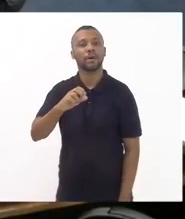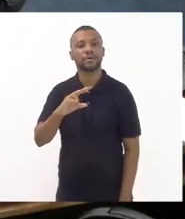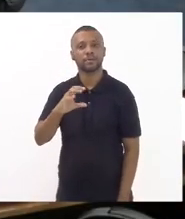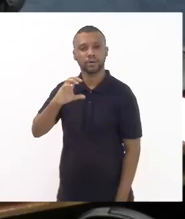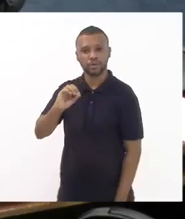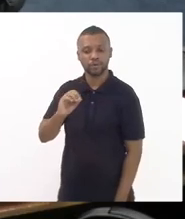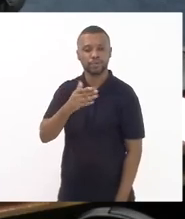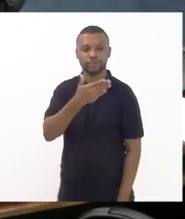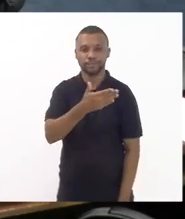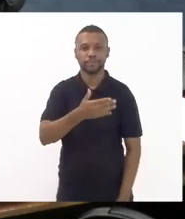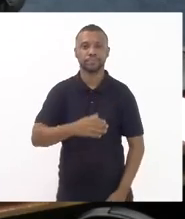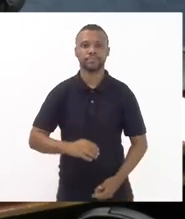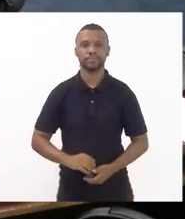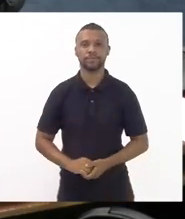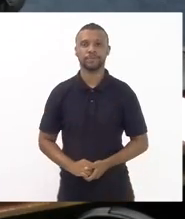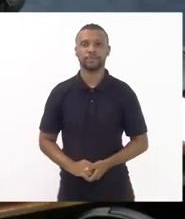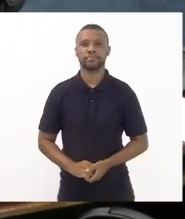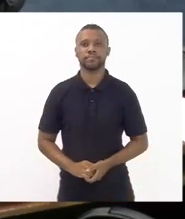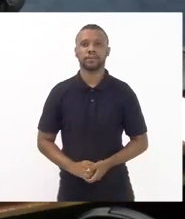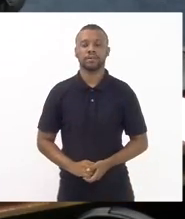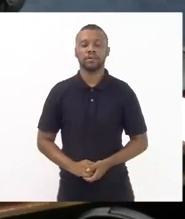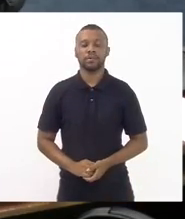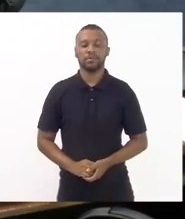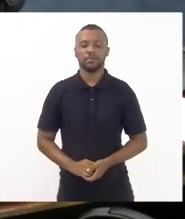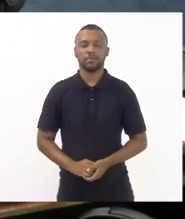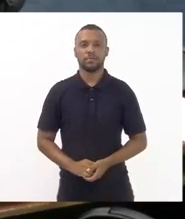Deputado Márcio Pacheco.